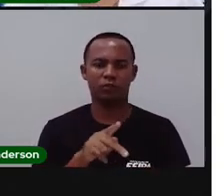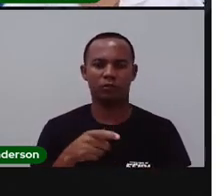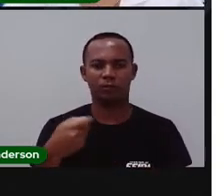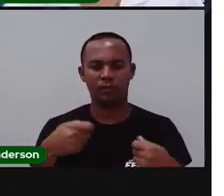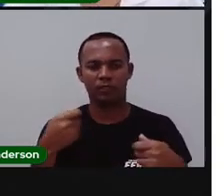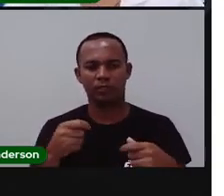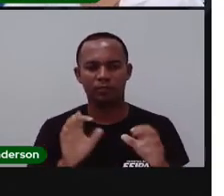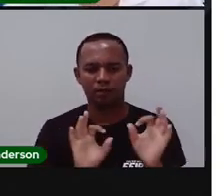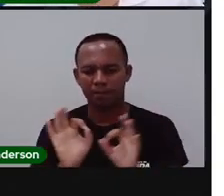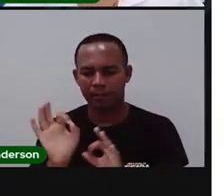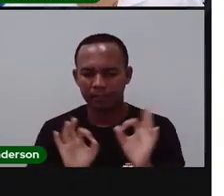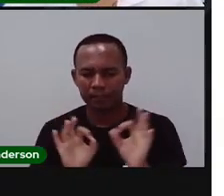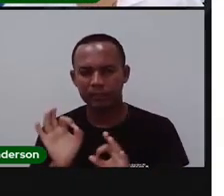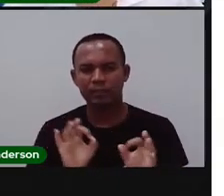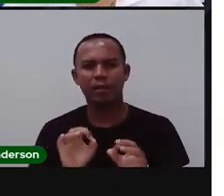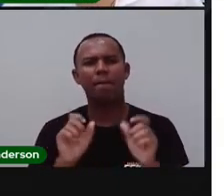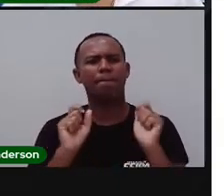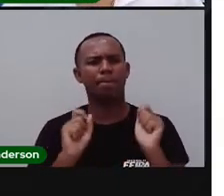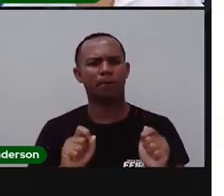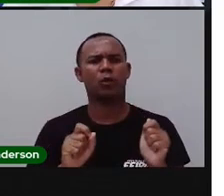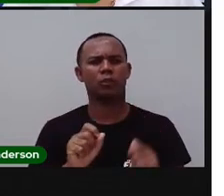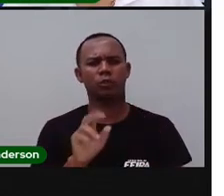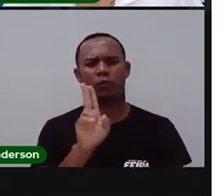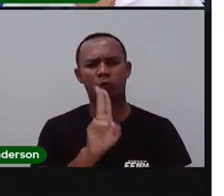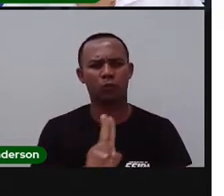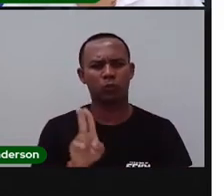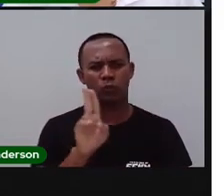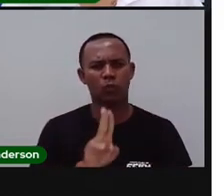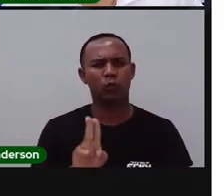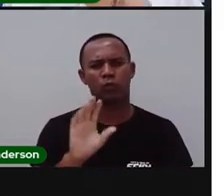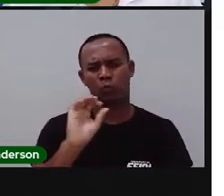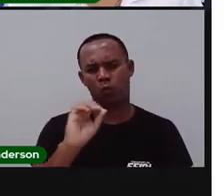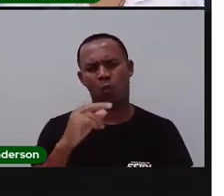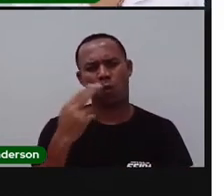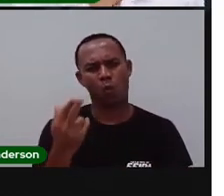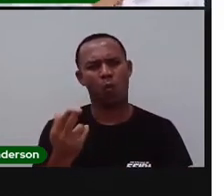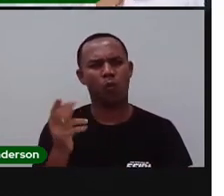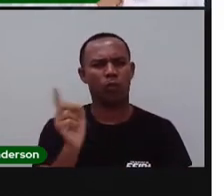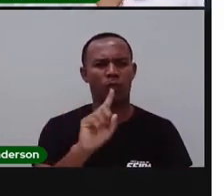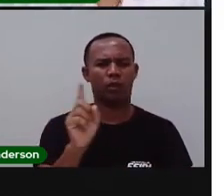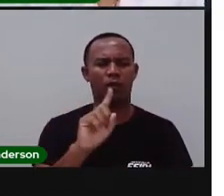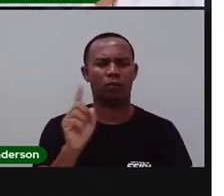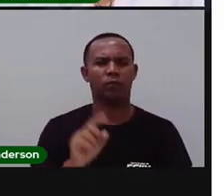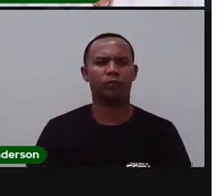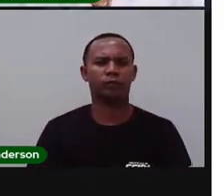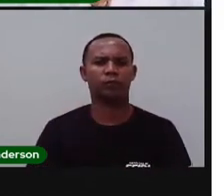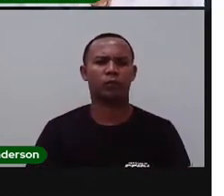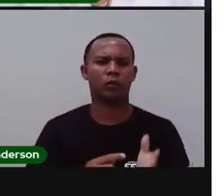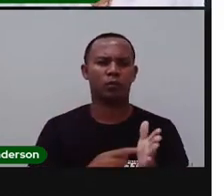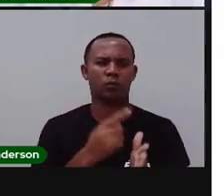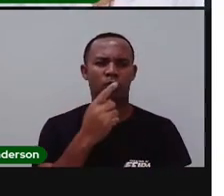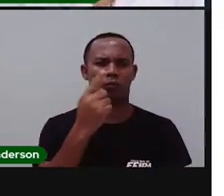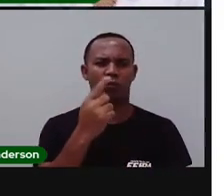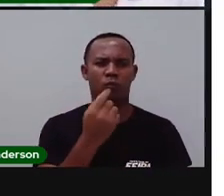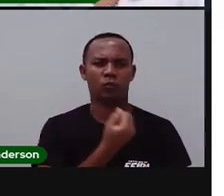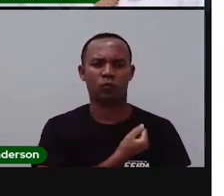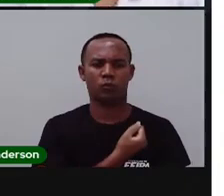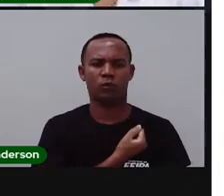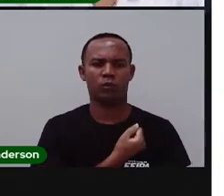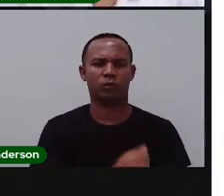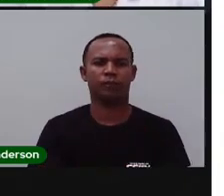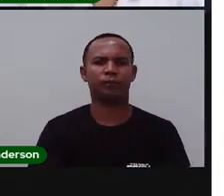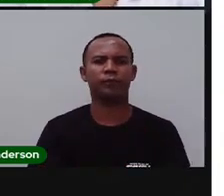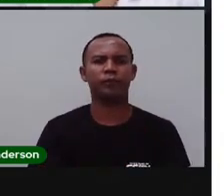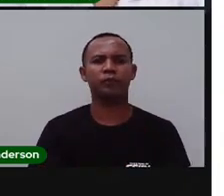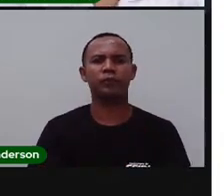aula de vocês, ele pode fazer uso ou não, tá? Então, vamos lá. Questão 1. Hoje, vamos à Feira